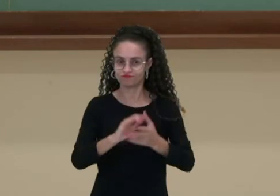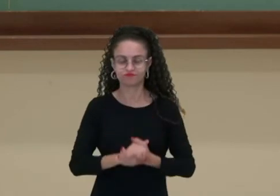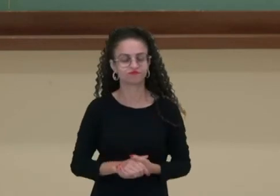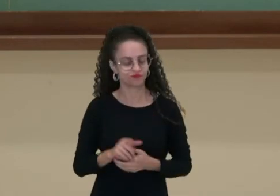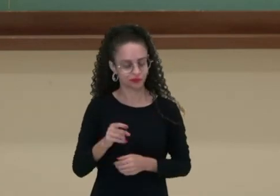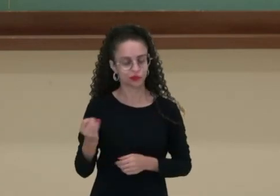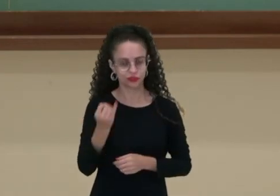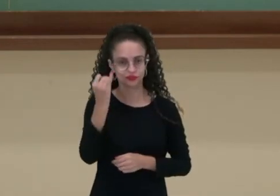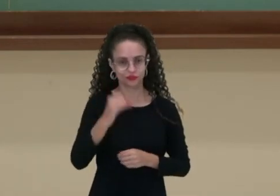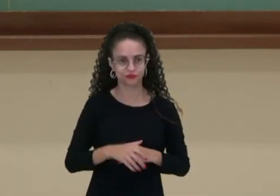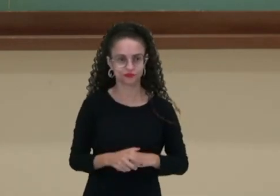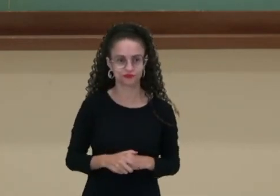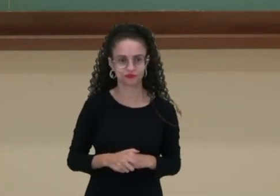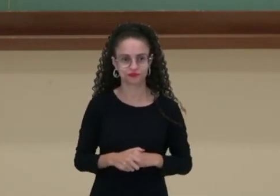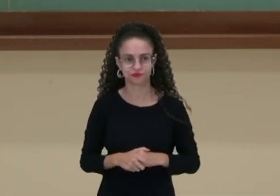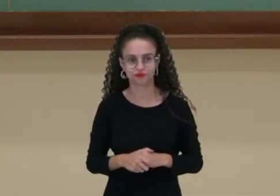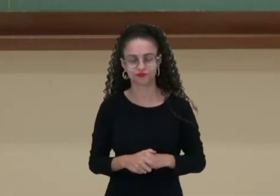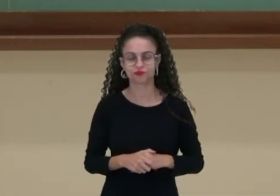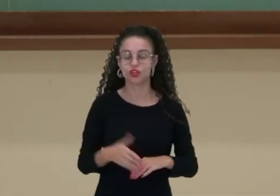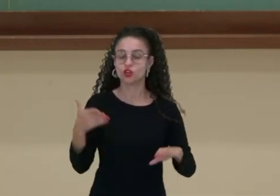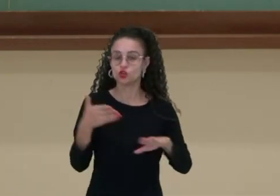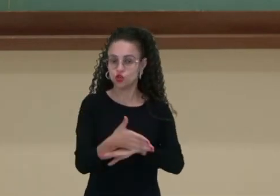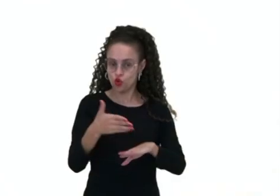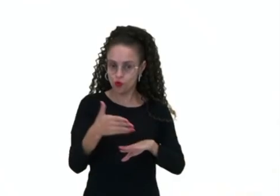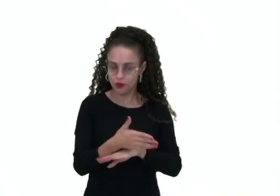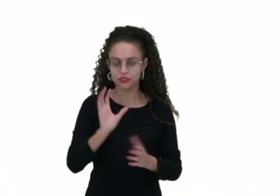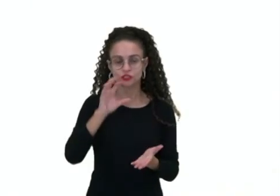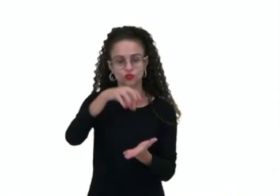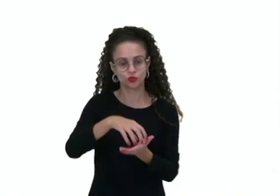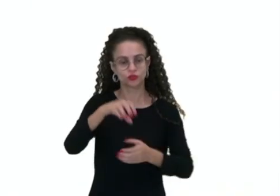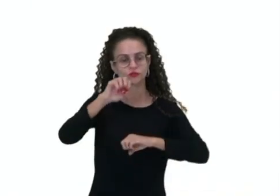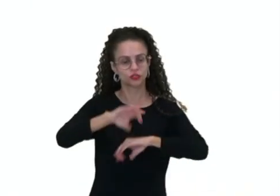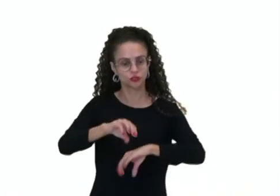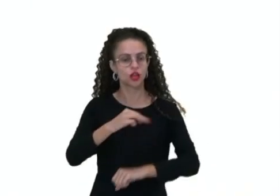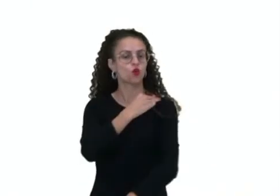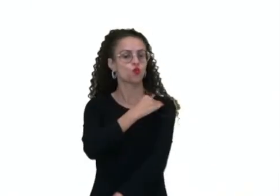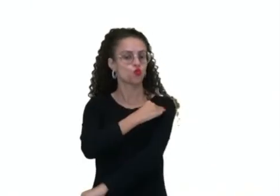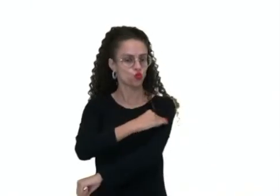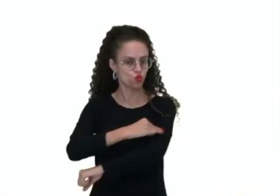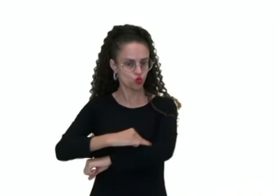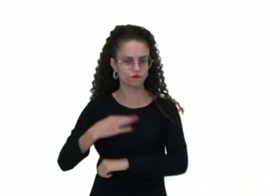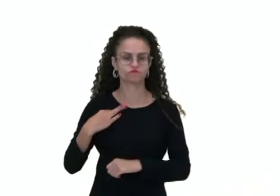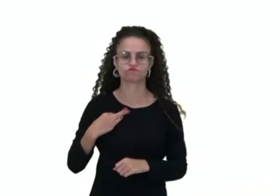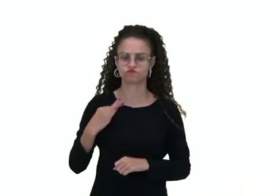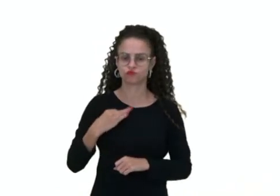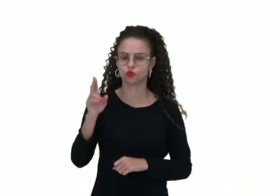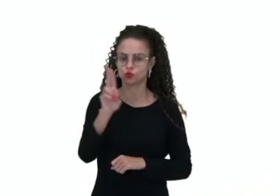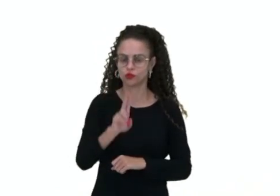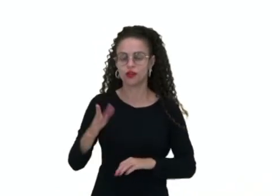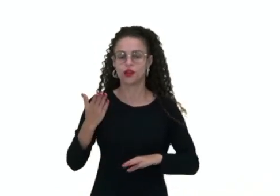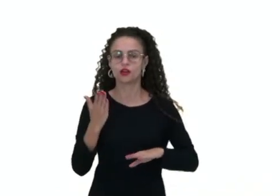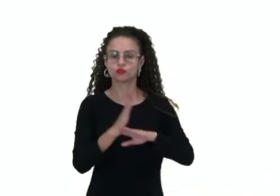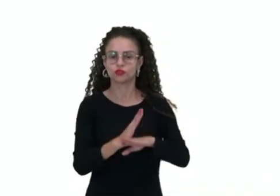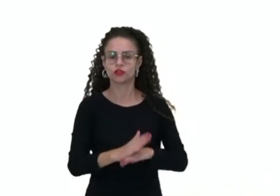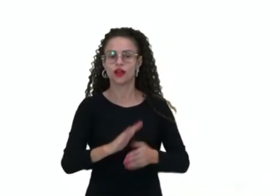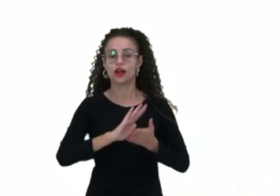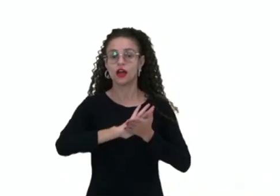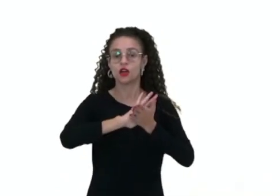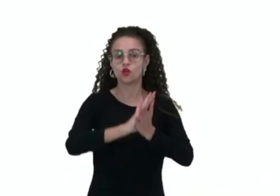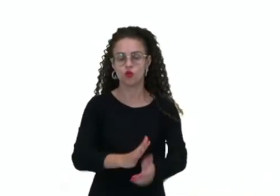Isso é muito importante. Comparecer à instituição de ensino devidamente uniformizado. Auxiliar no combate ao